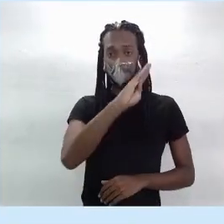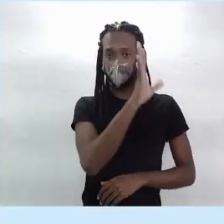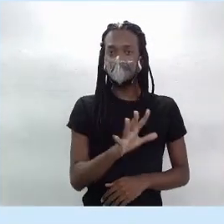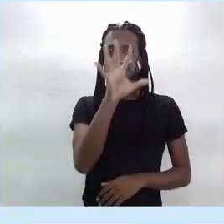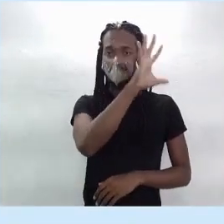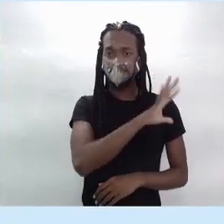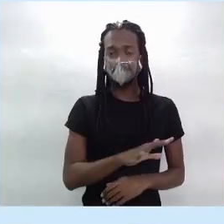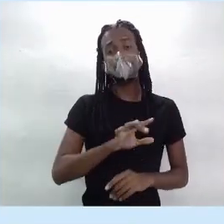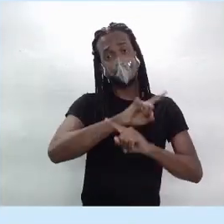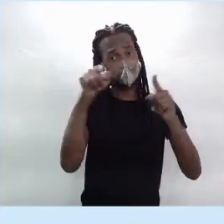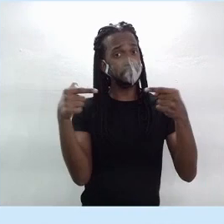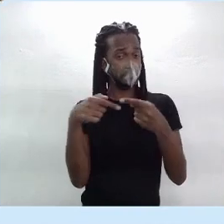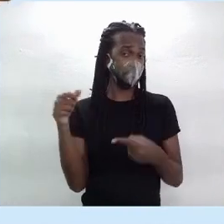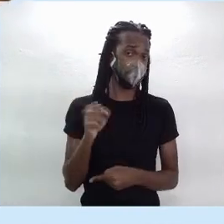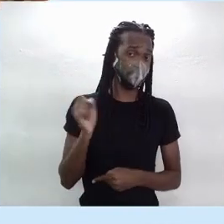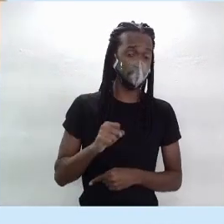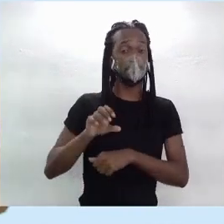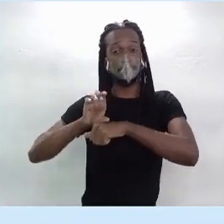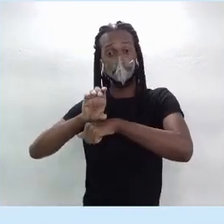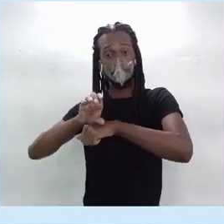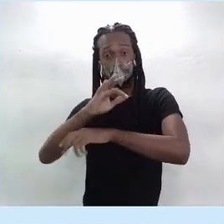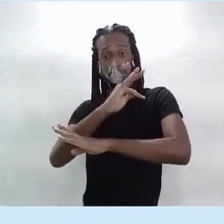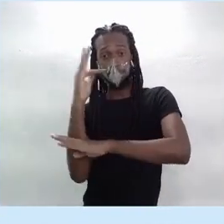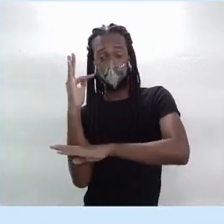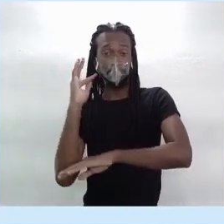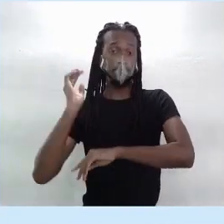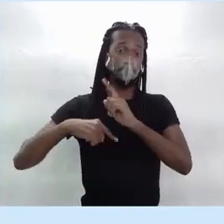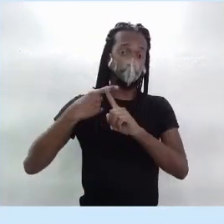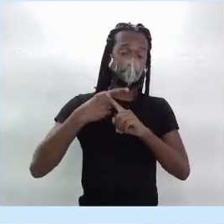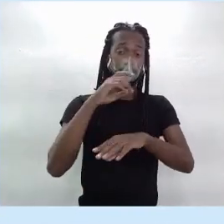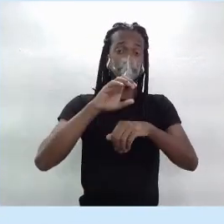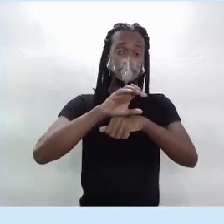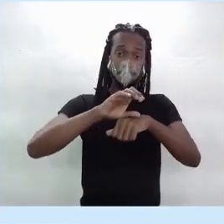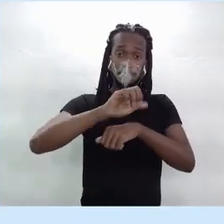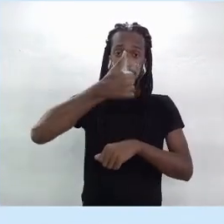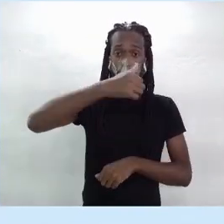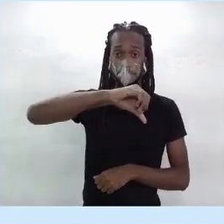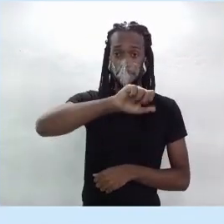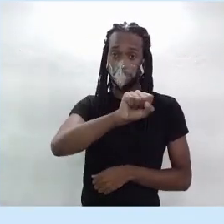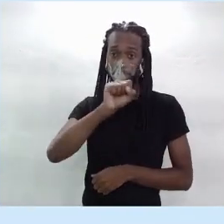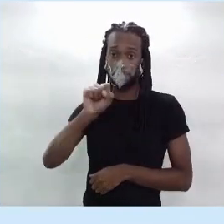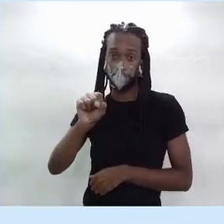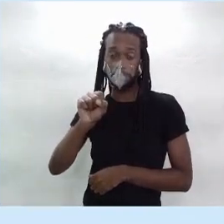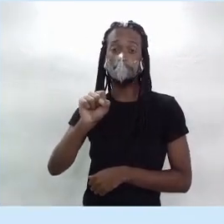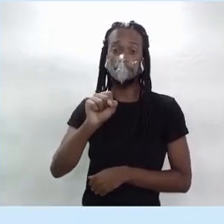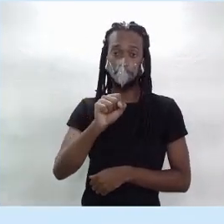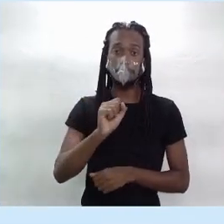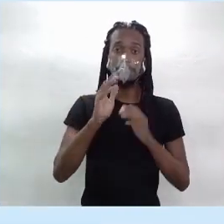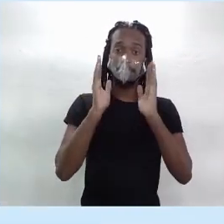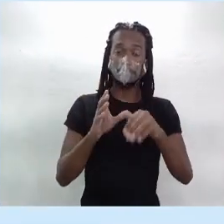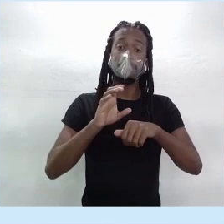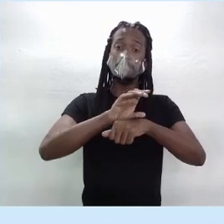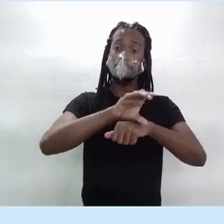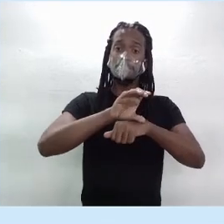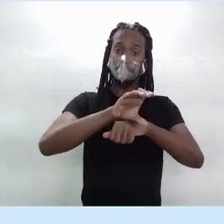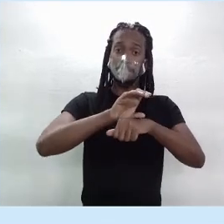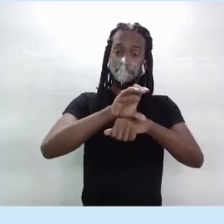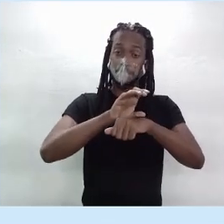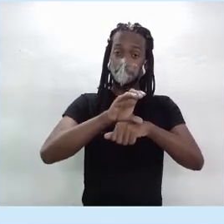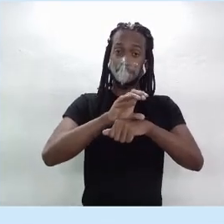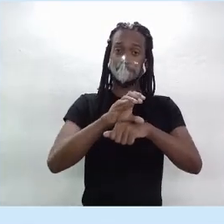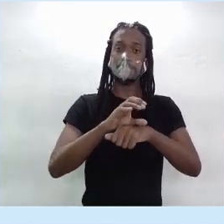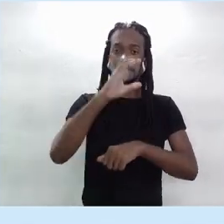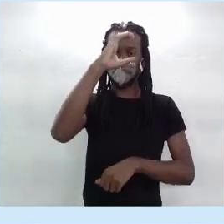a ver, não é? A Constituição Federal, Constituição de 1988, a Constituição